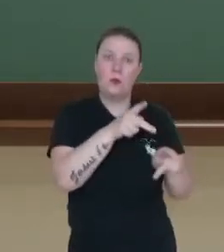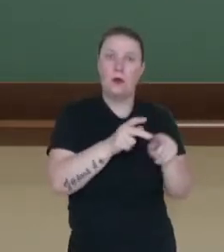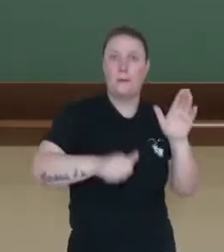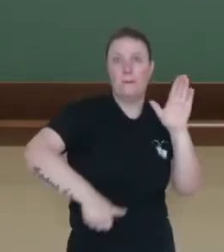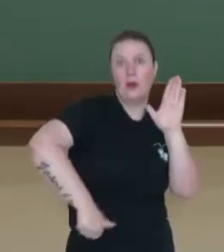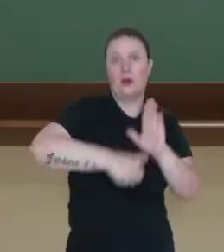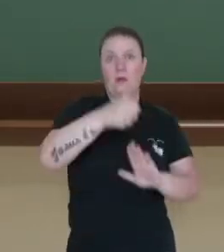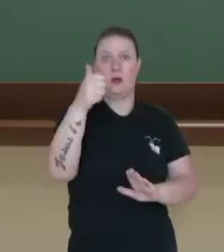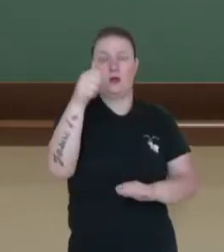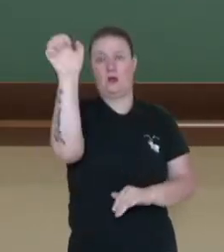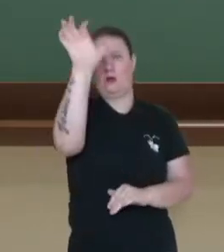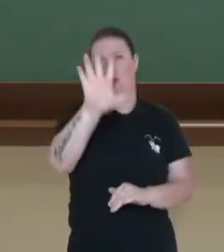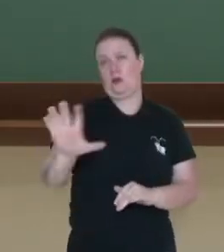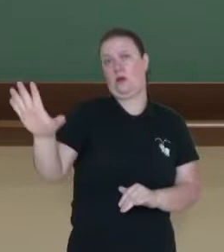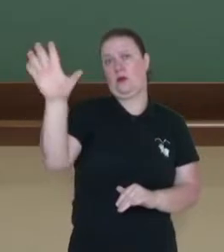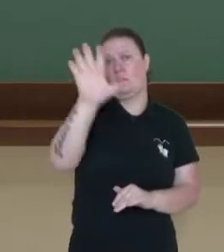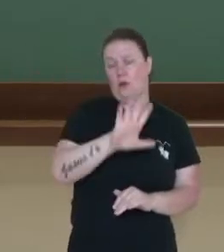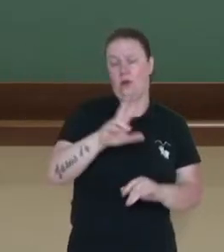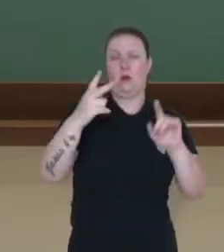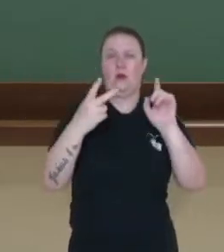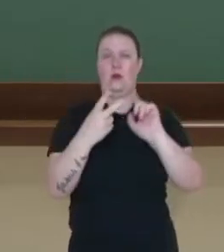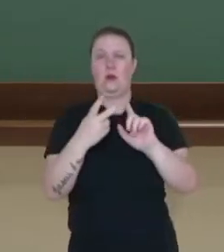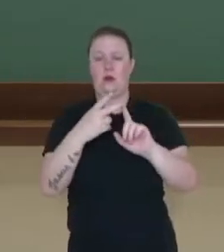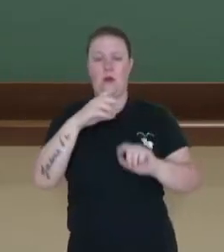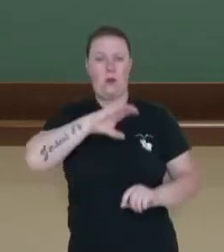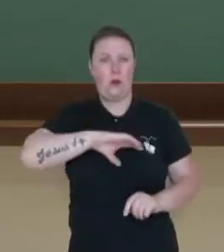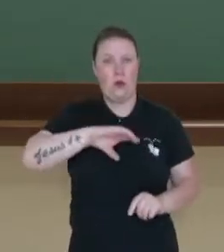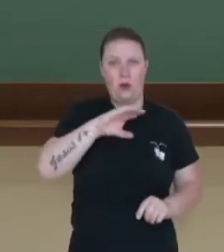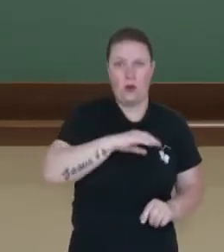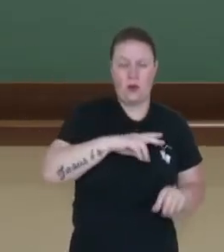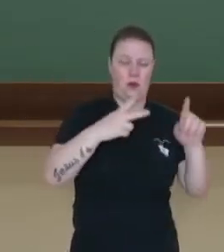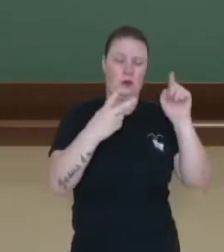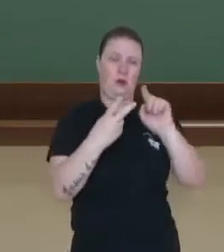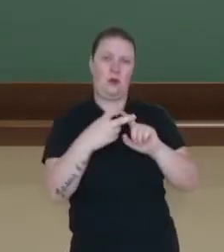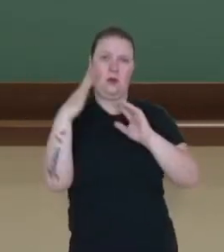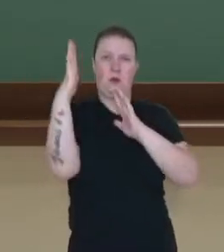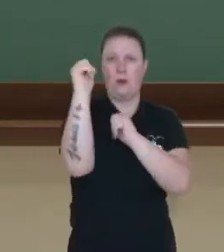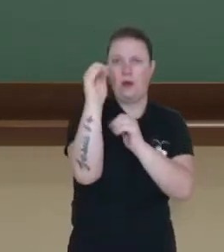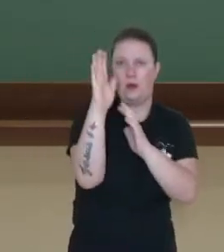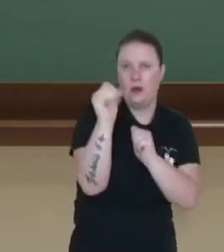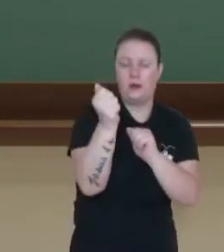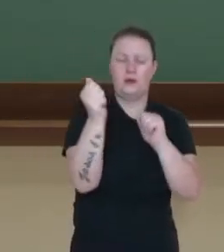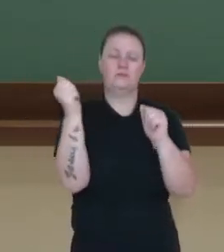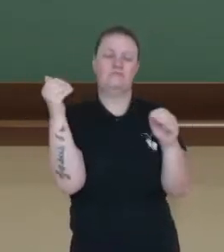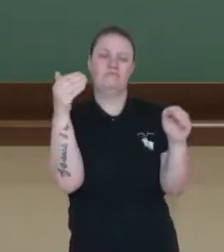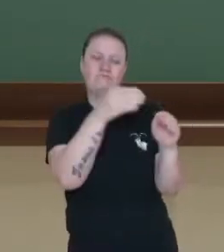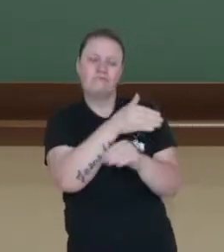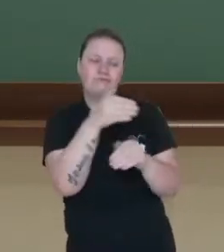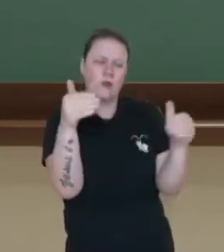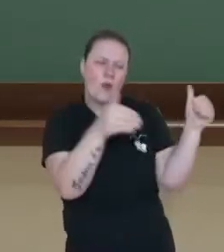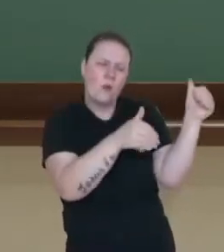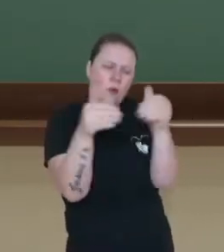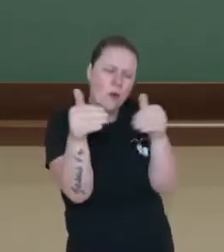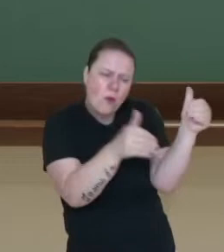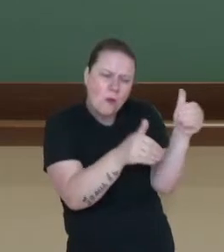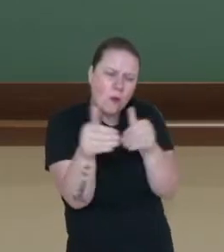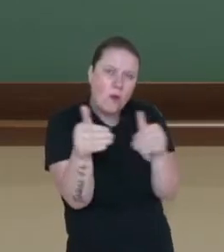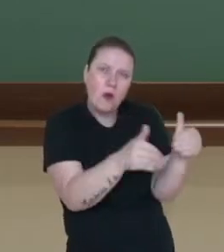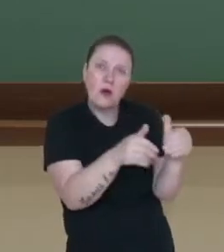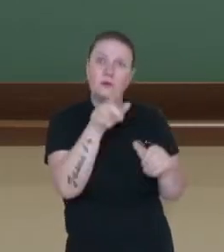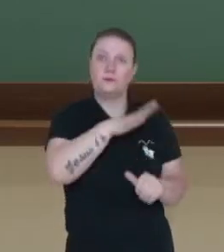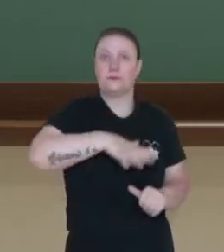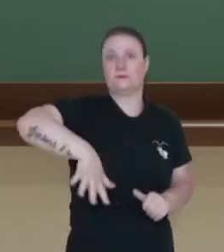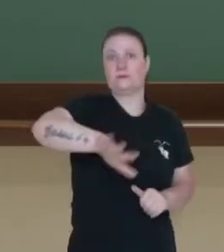primeiros europeus, dos primeiros portugueses, dos primeiros espanhóis, que vieram aqui para o nosso território